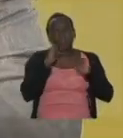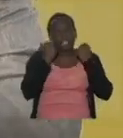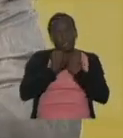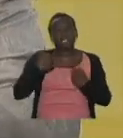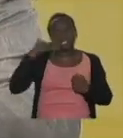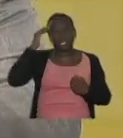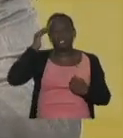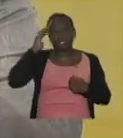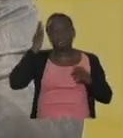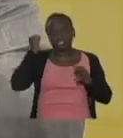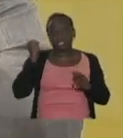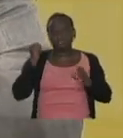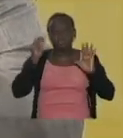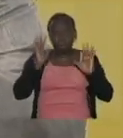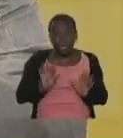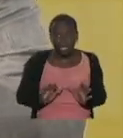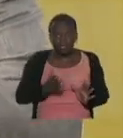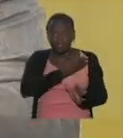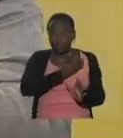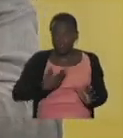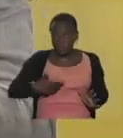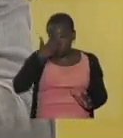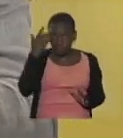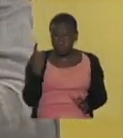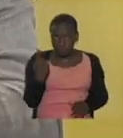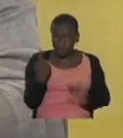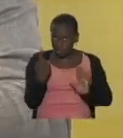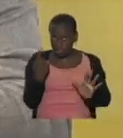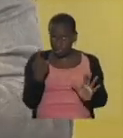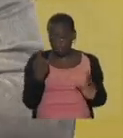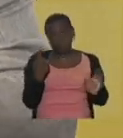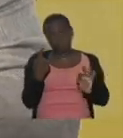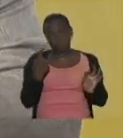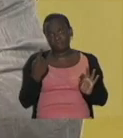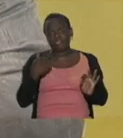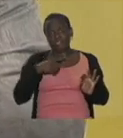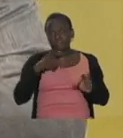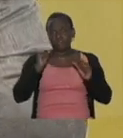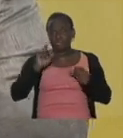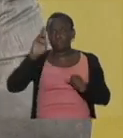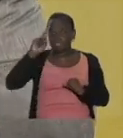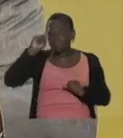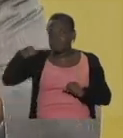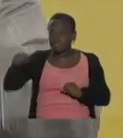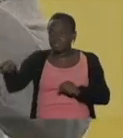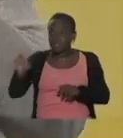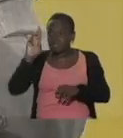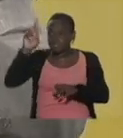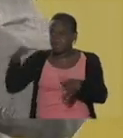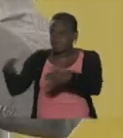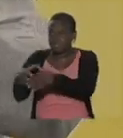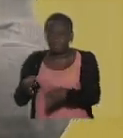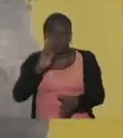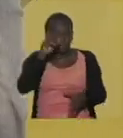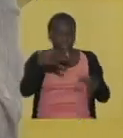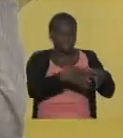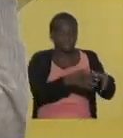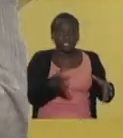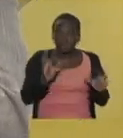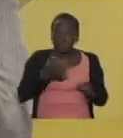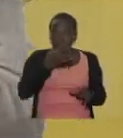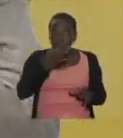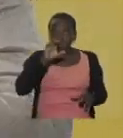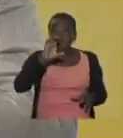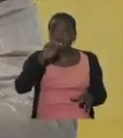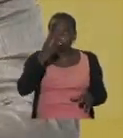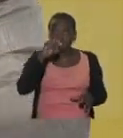Maracanã a gente entende isso mas Ola governo não é uma pessoa só exatamente você pode delegar Essas funções para um grupo como